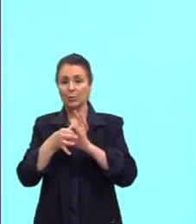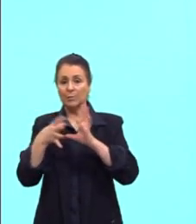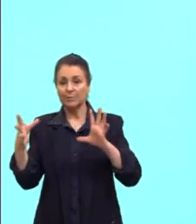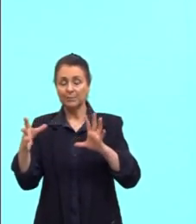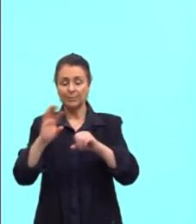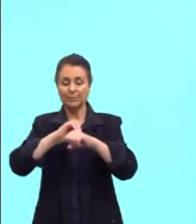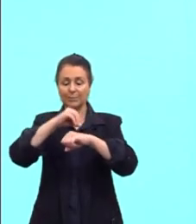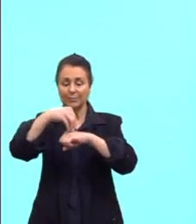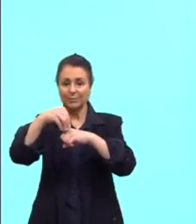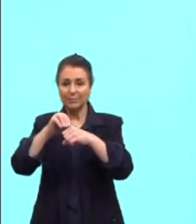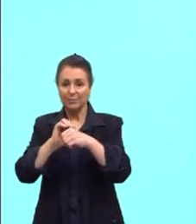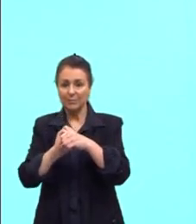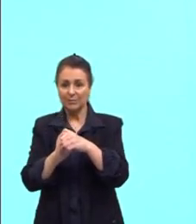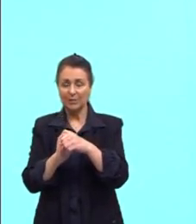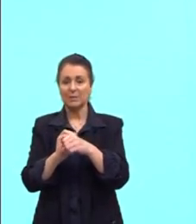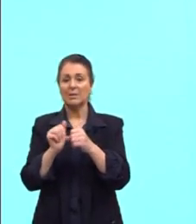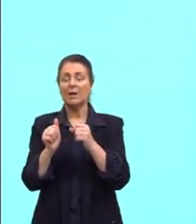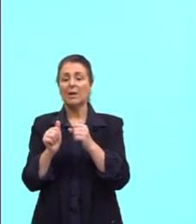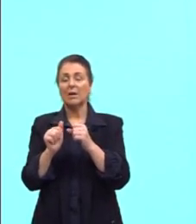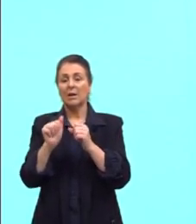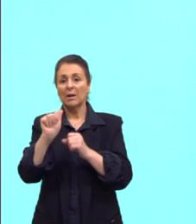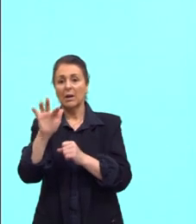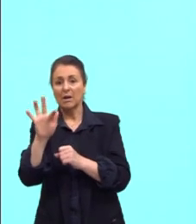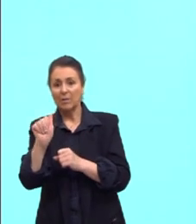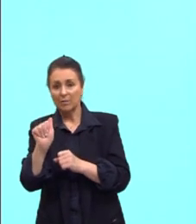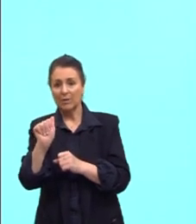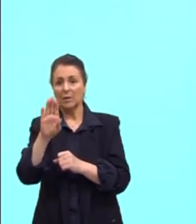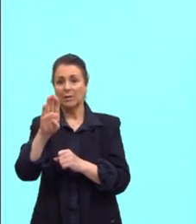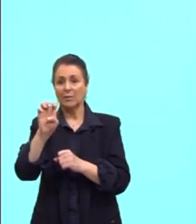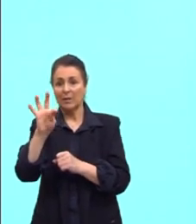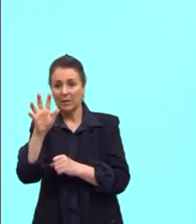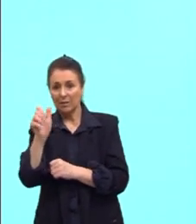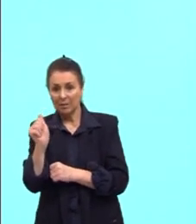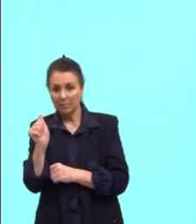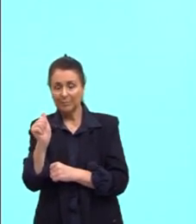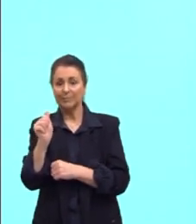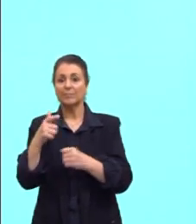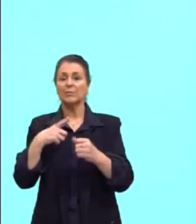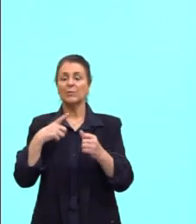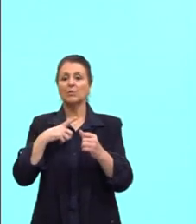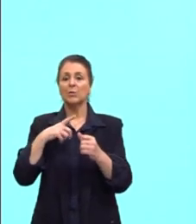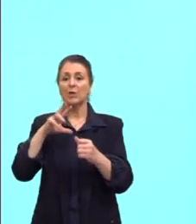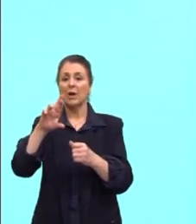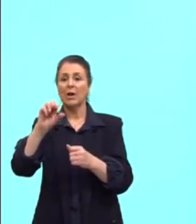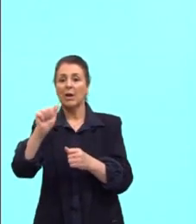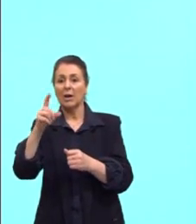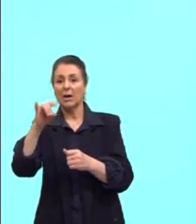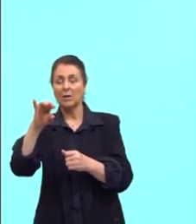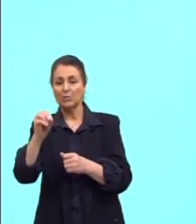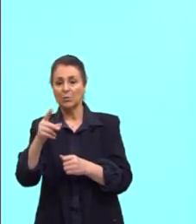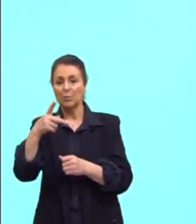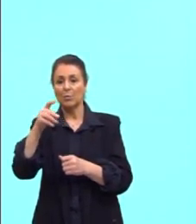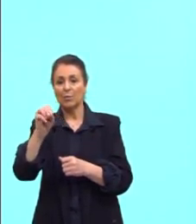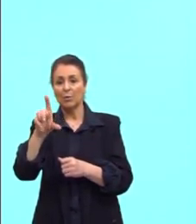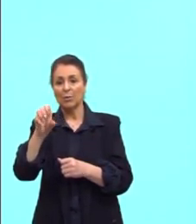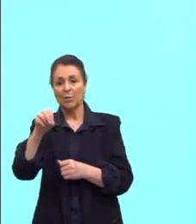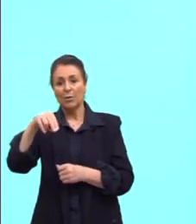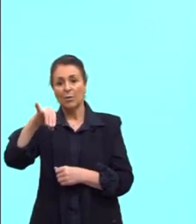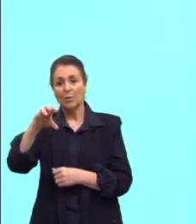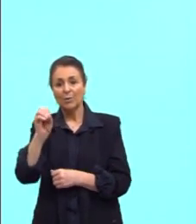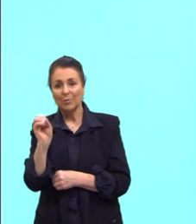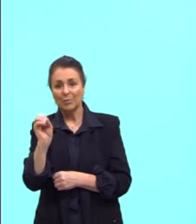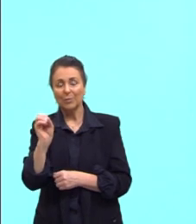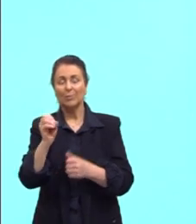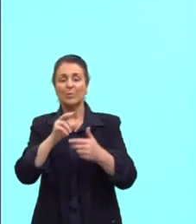alfas betas ó durante um todo um processo passando por rádio por pelo Polônio por